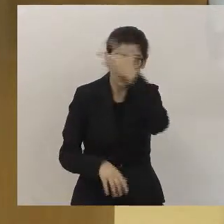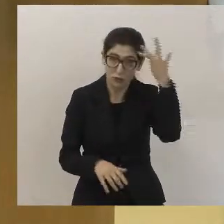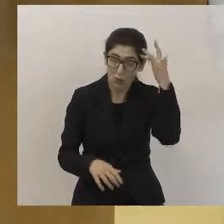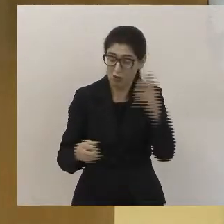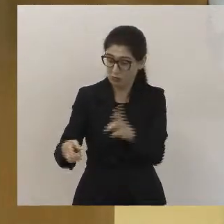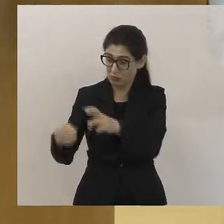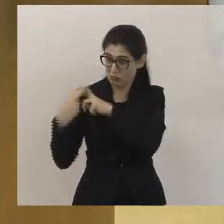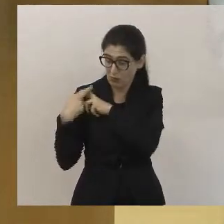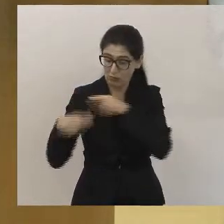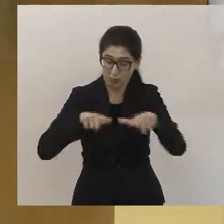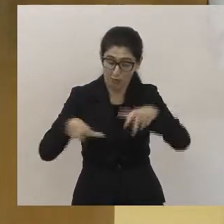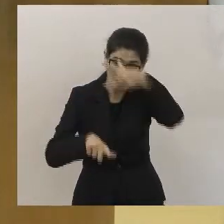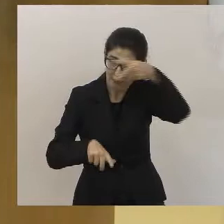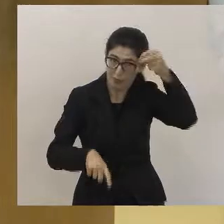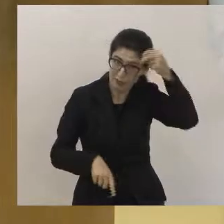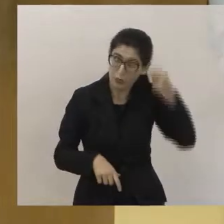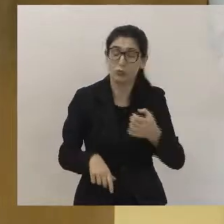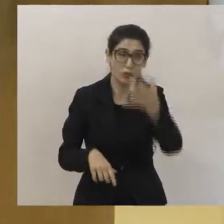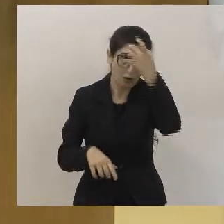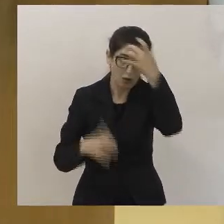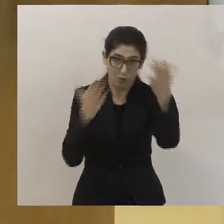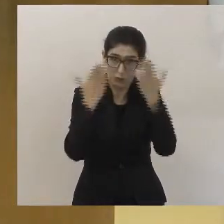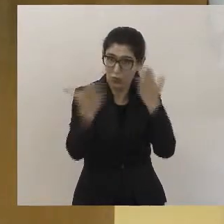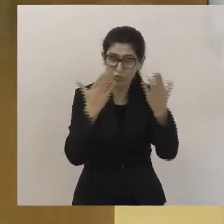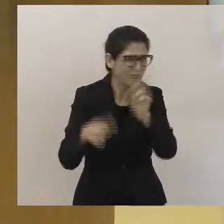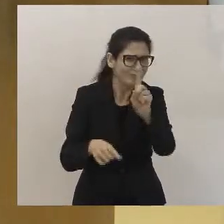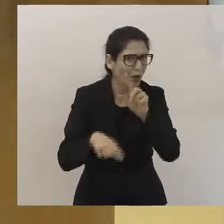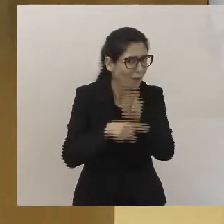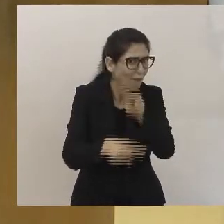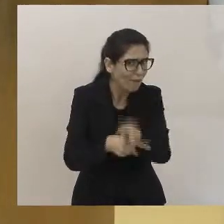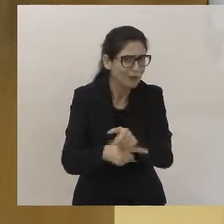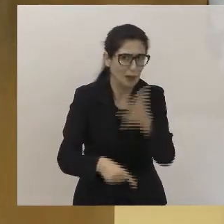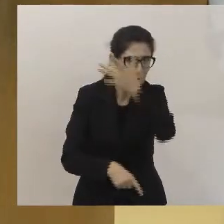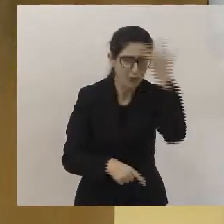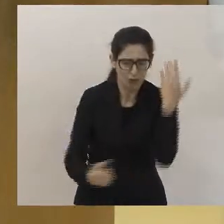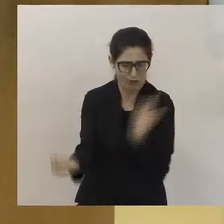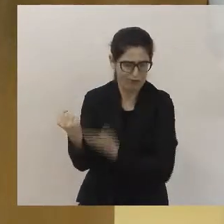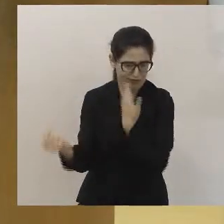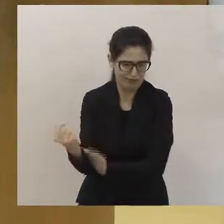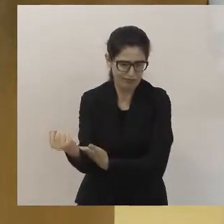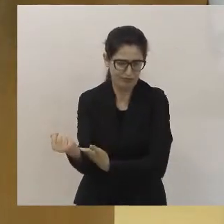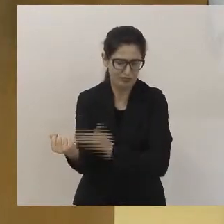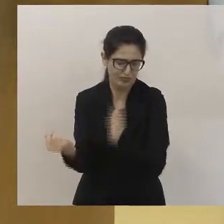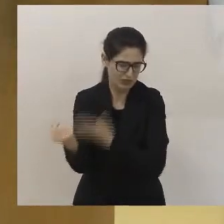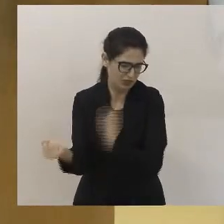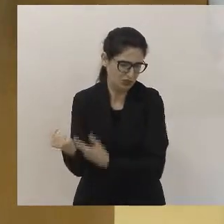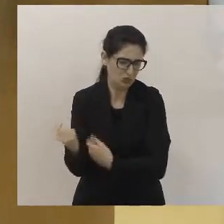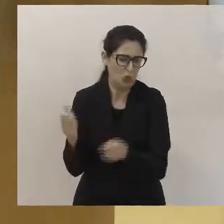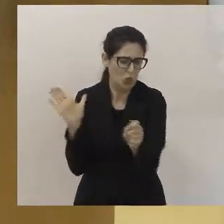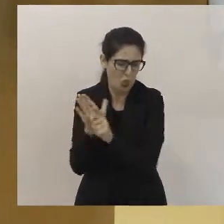química hoje o cidadão está dependente que ir pra onde vai enviar o que a prefeitura pode fazer vai colocar o cras